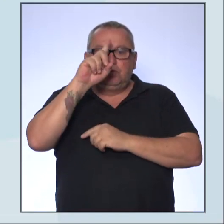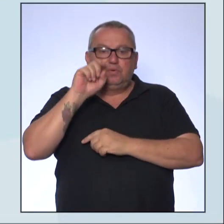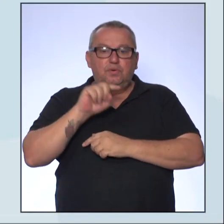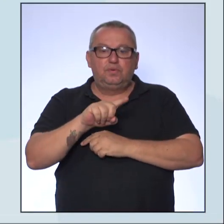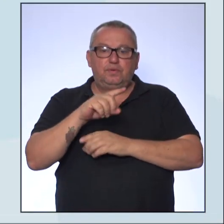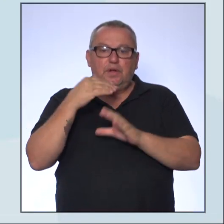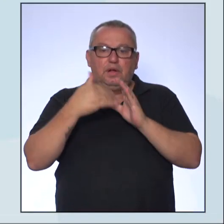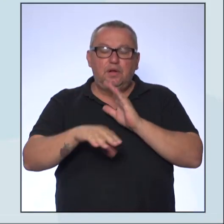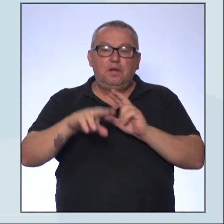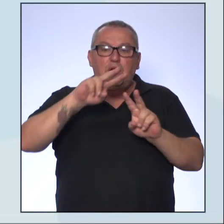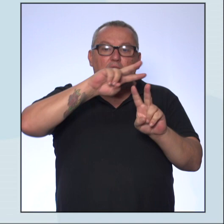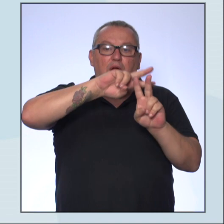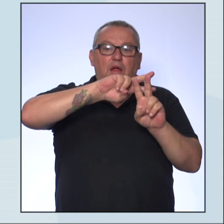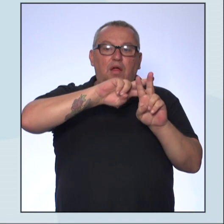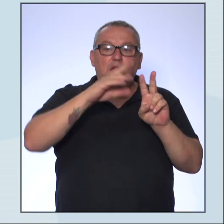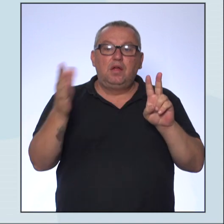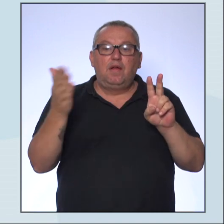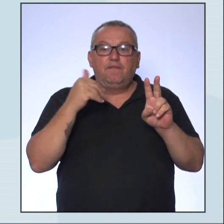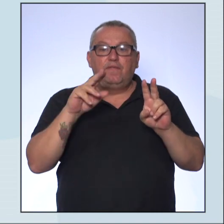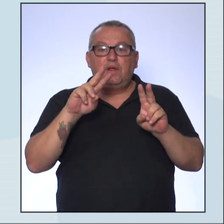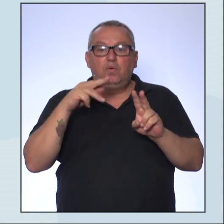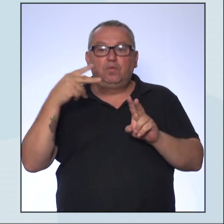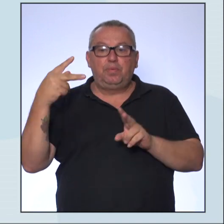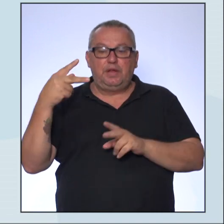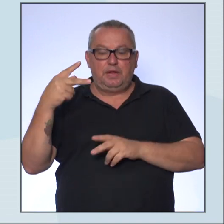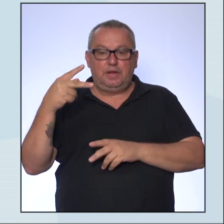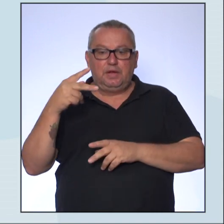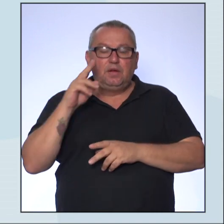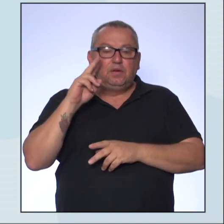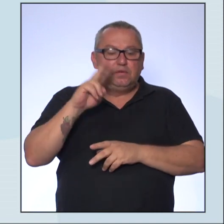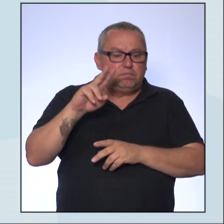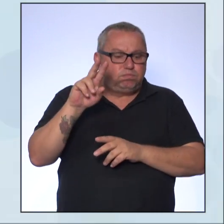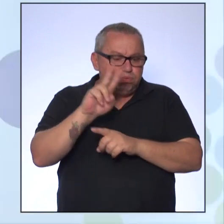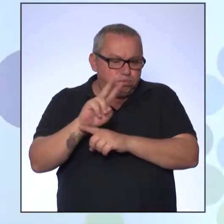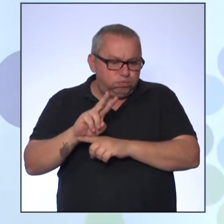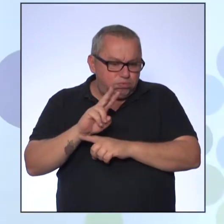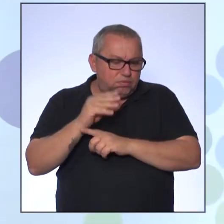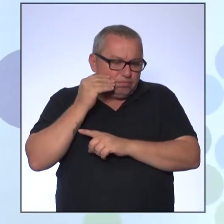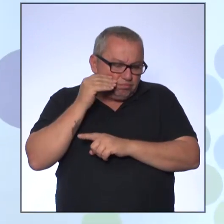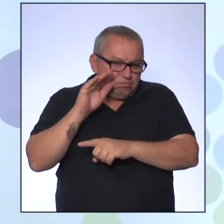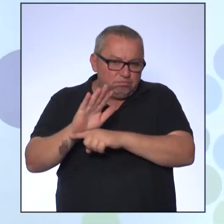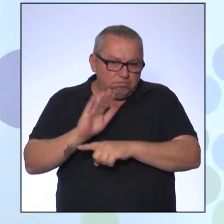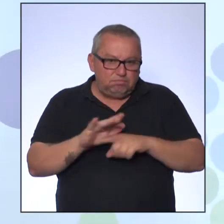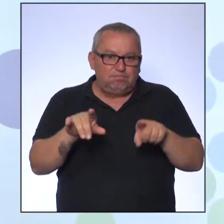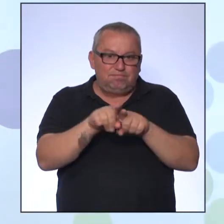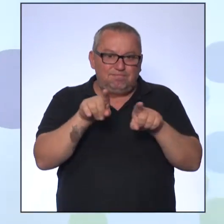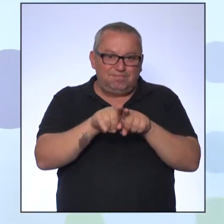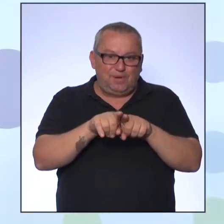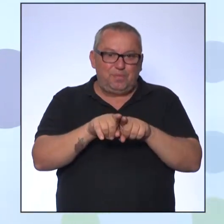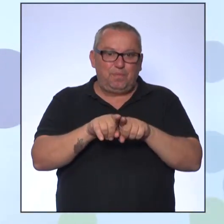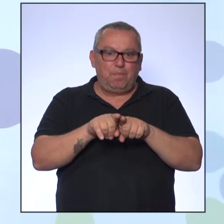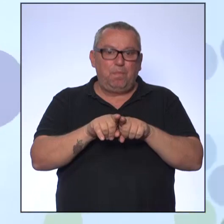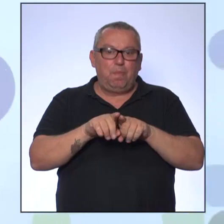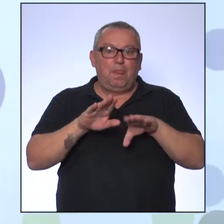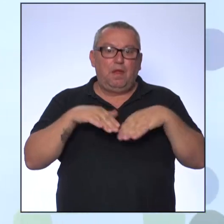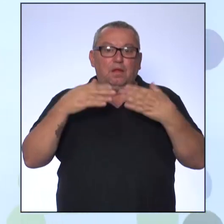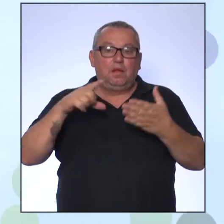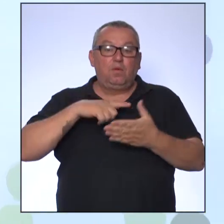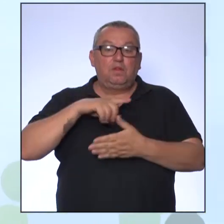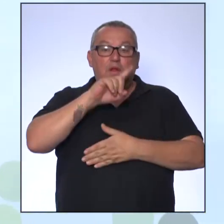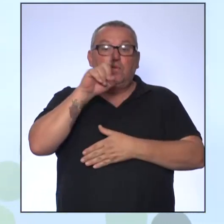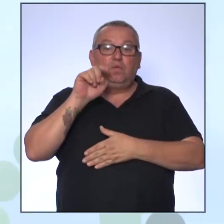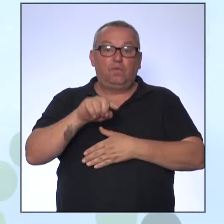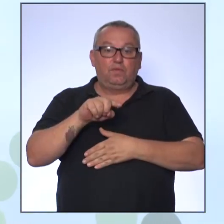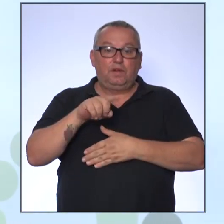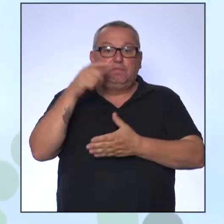mensagem marcando com a hashtag Vem pra USP. A gente vai lá monitorar e vai tentar te ajudar da melhor maneira possível. Então, tem